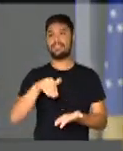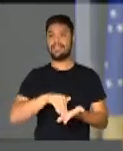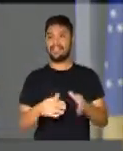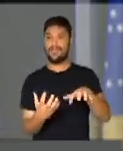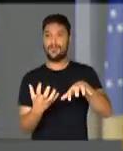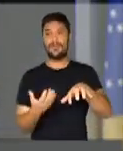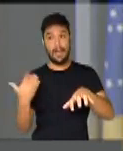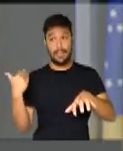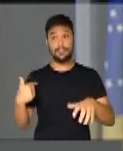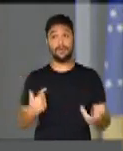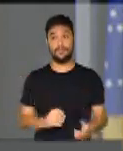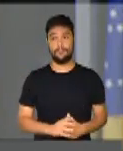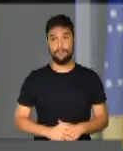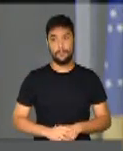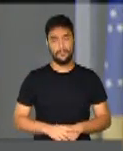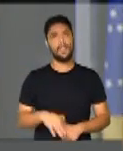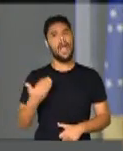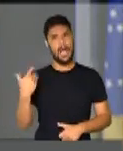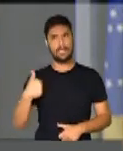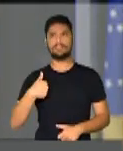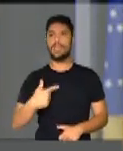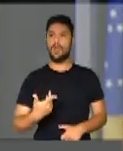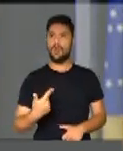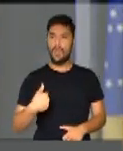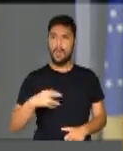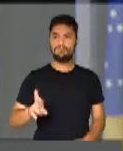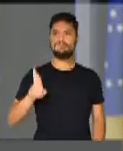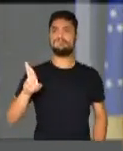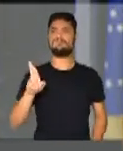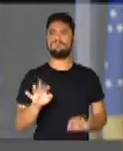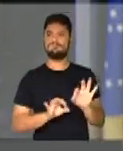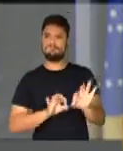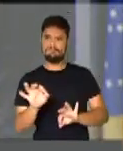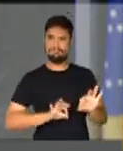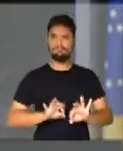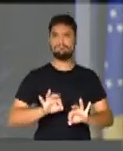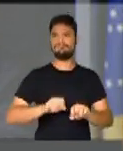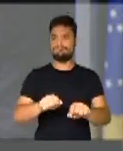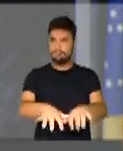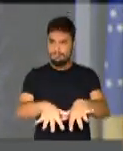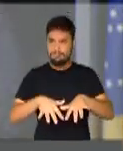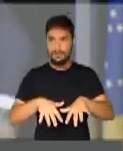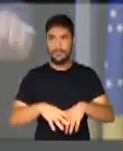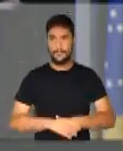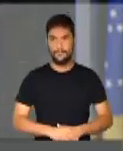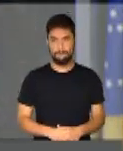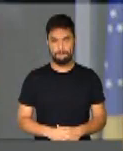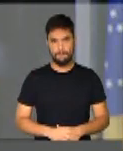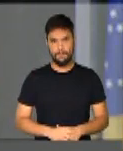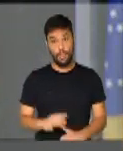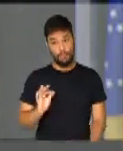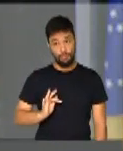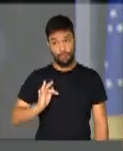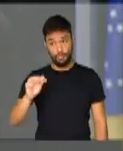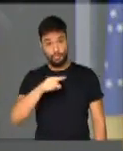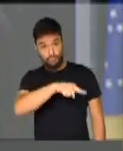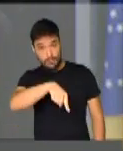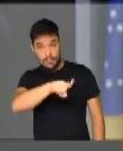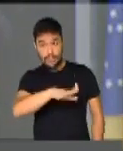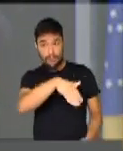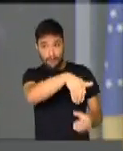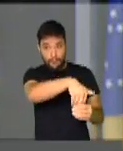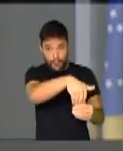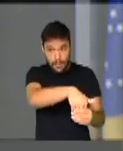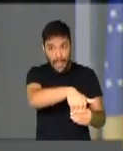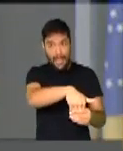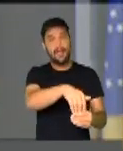Nacional, presidindo sessões importantes, que quando entrarem naquela cabine, vocês depois cheguem para